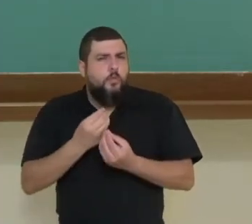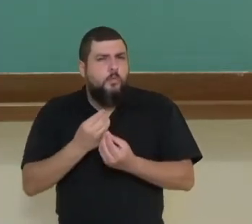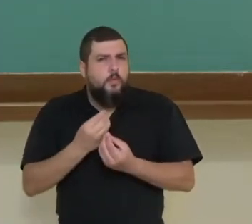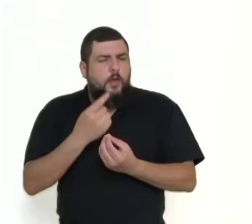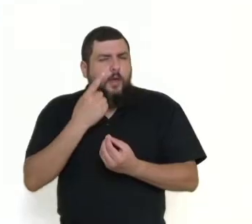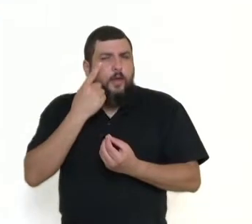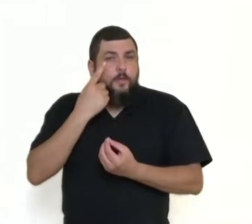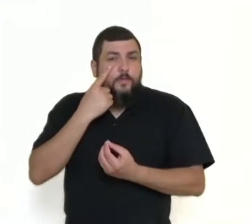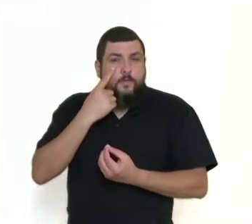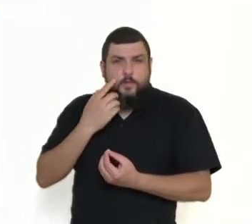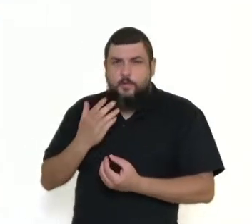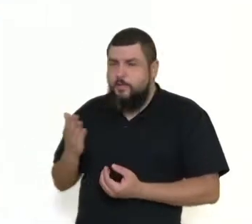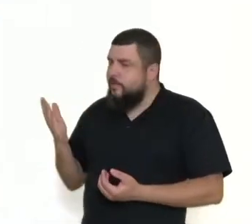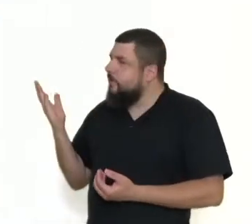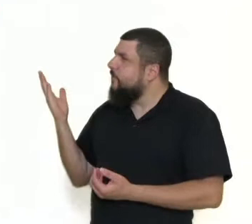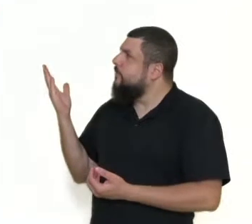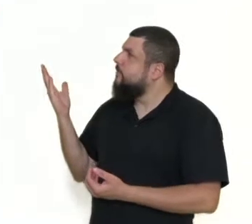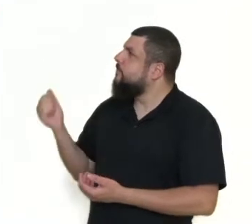tela conferir?